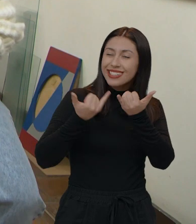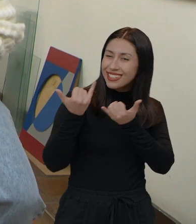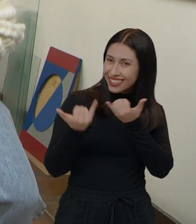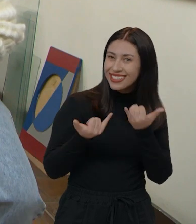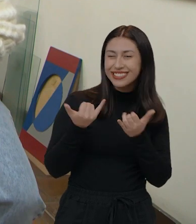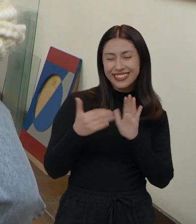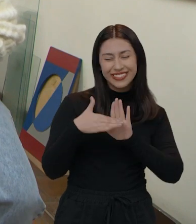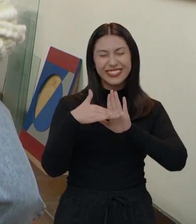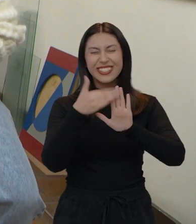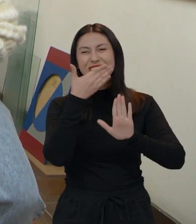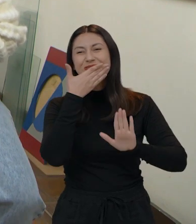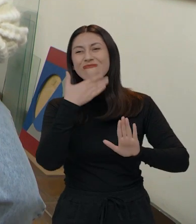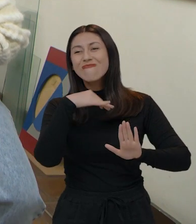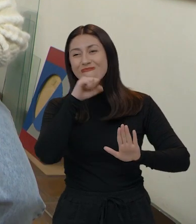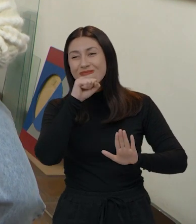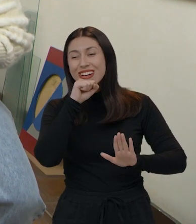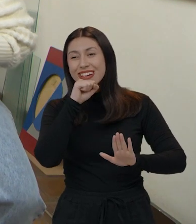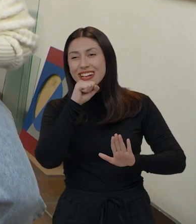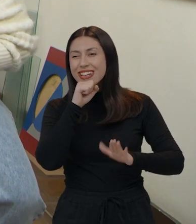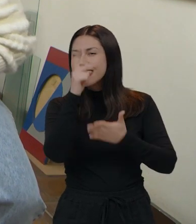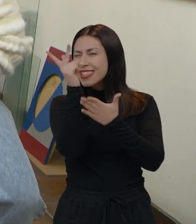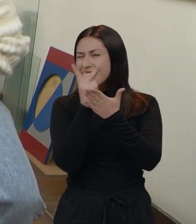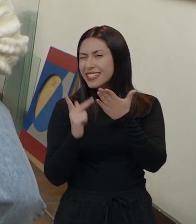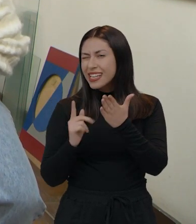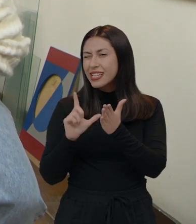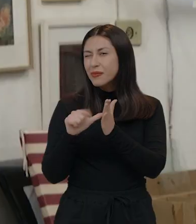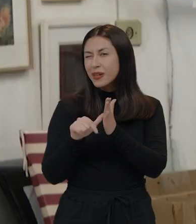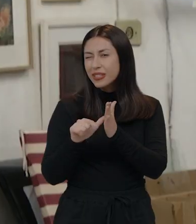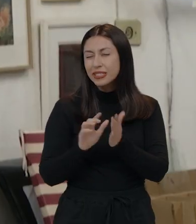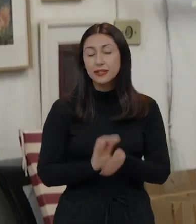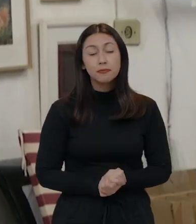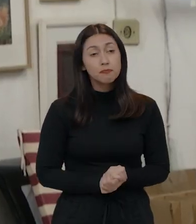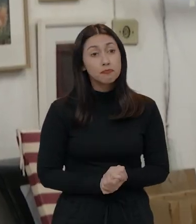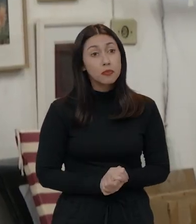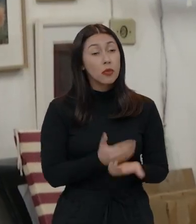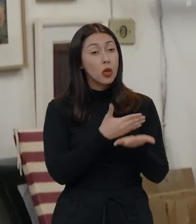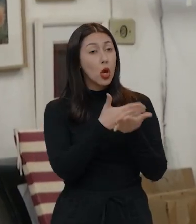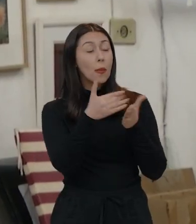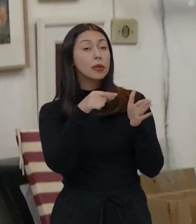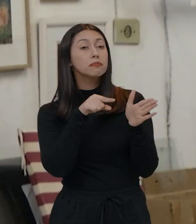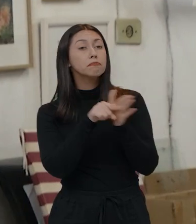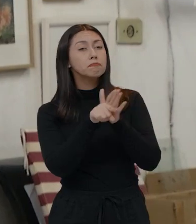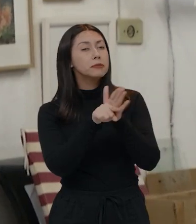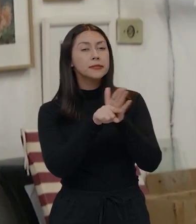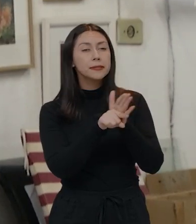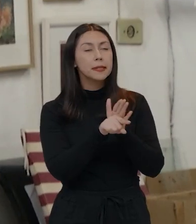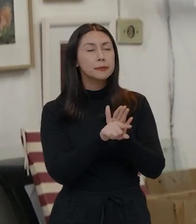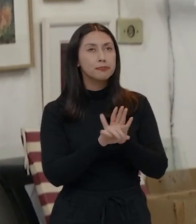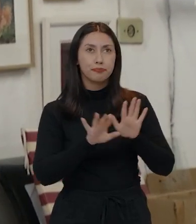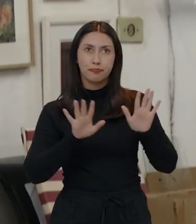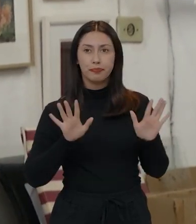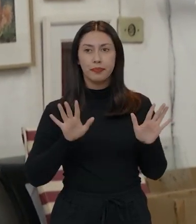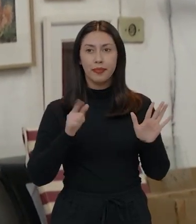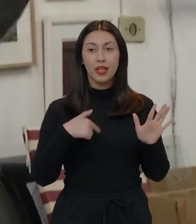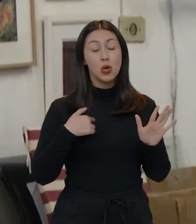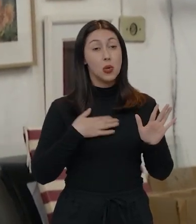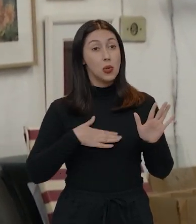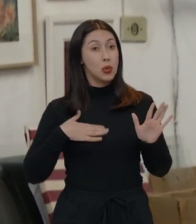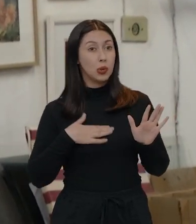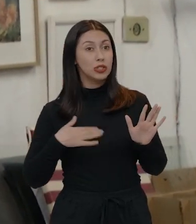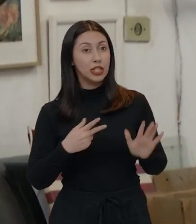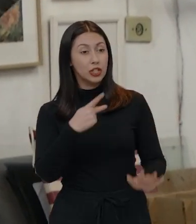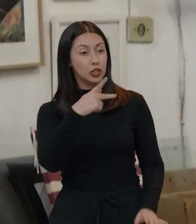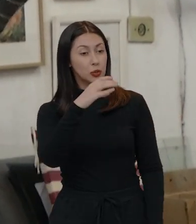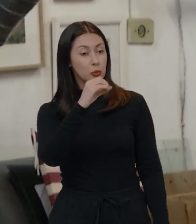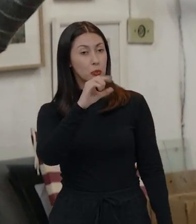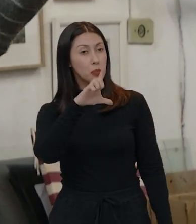né? Ajudando seu isso, pai, aí os desenhos. Você começa a pesquisar, diz, puxa vida, gostei de